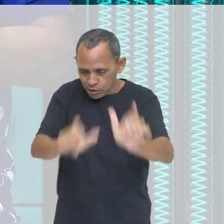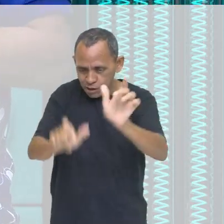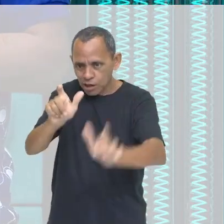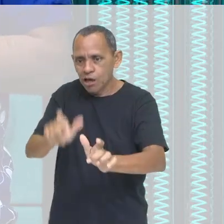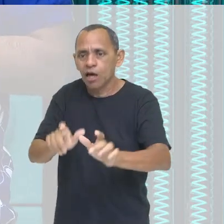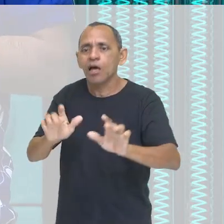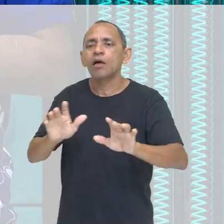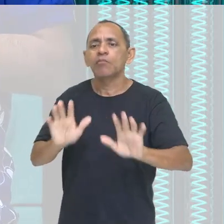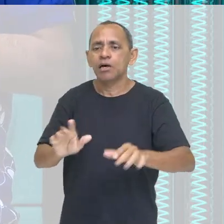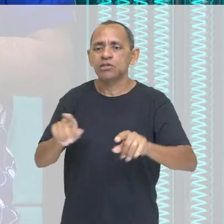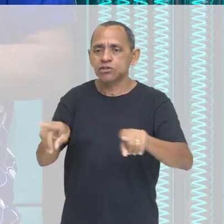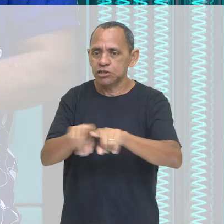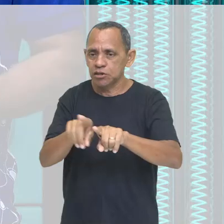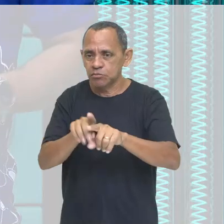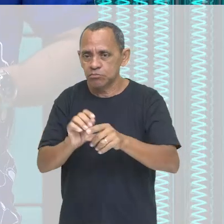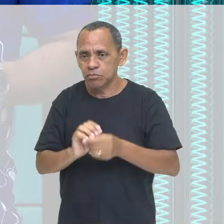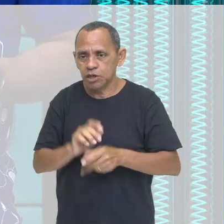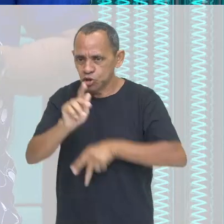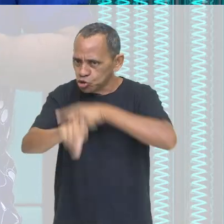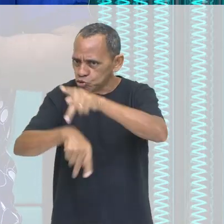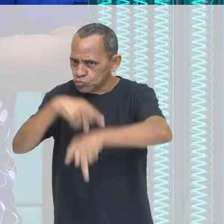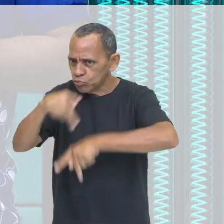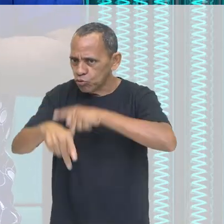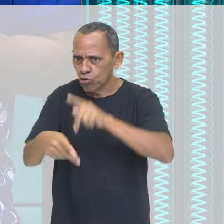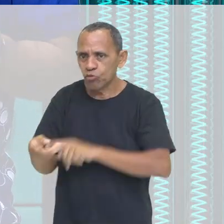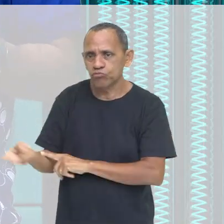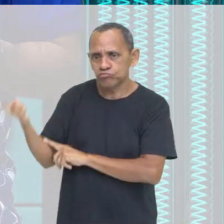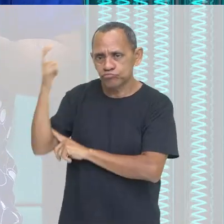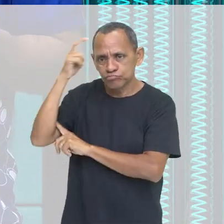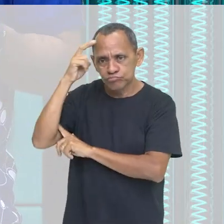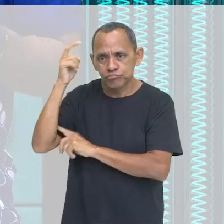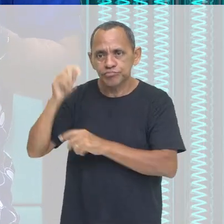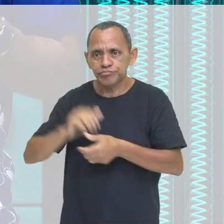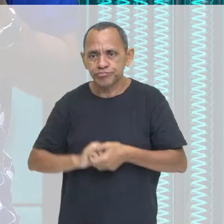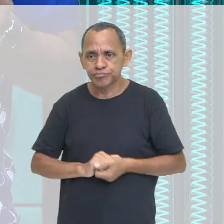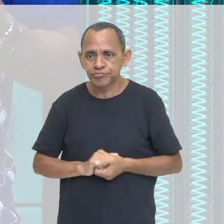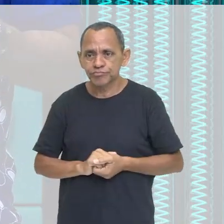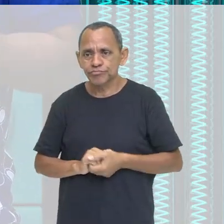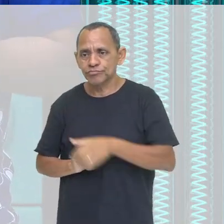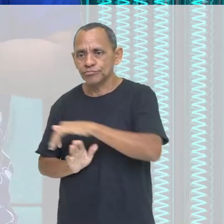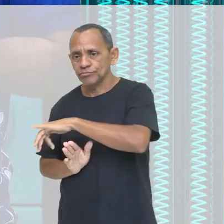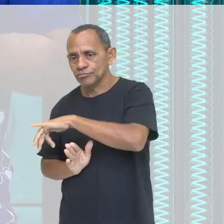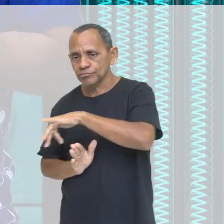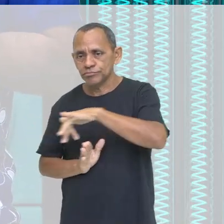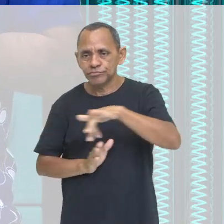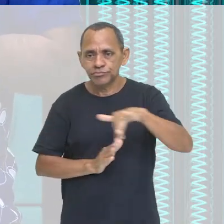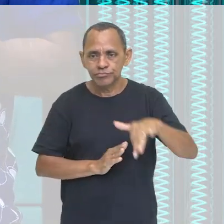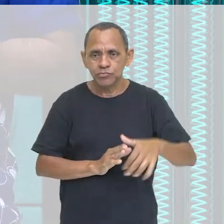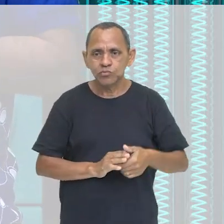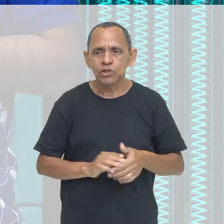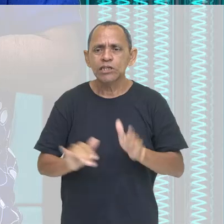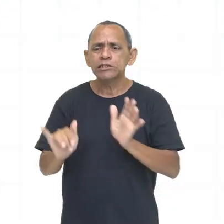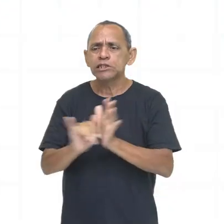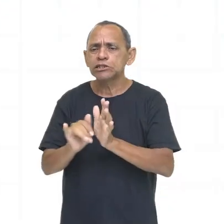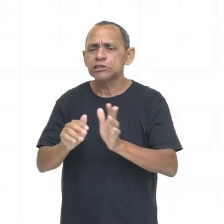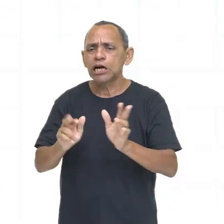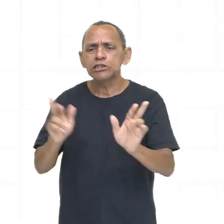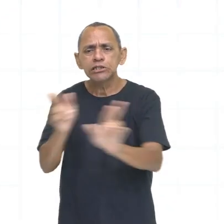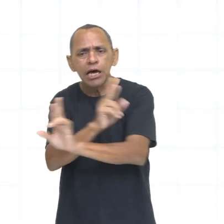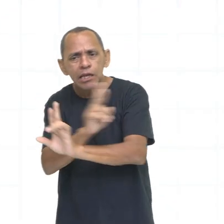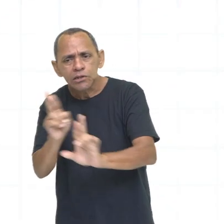de região, de país, ok? Vamos ver agora como é que é essa identidade relacionada ao mundo globalizado. Vamos